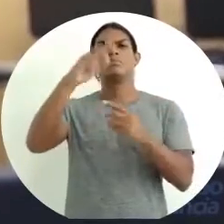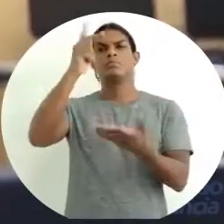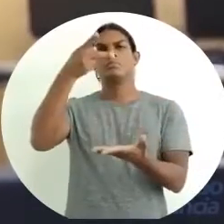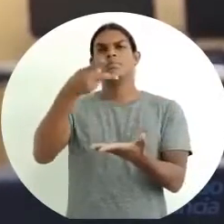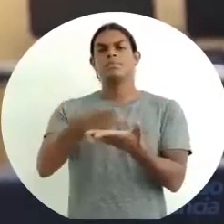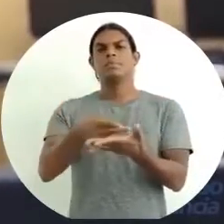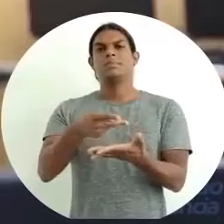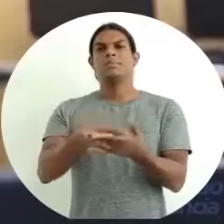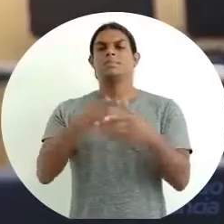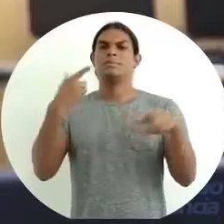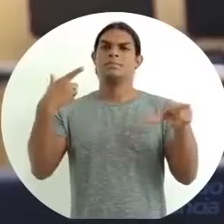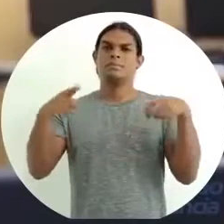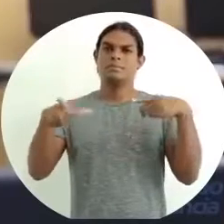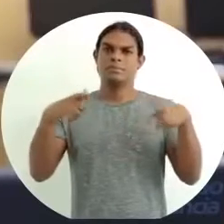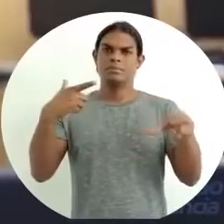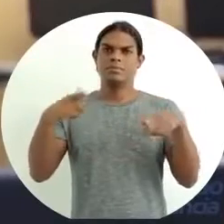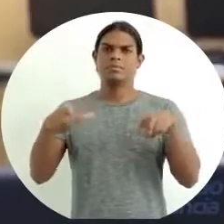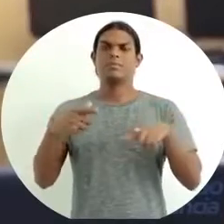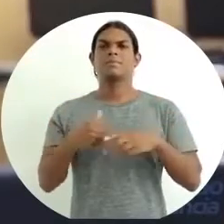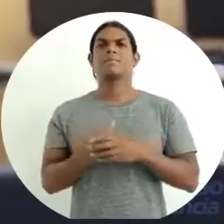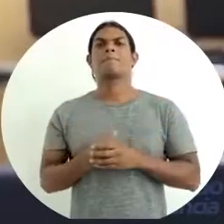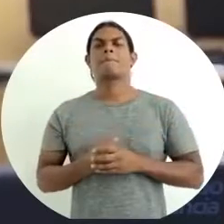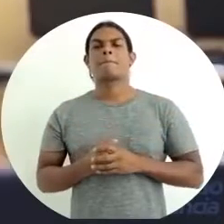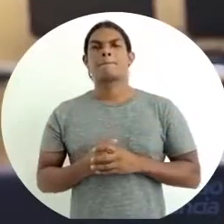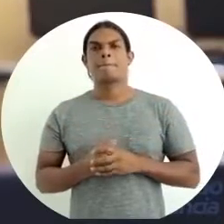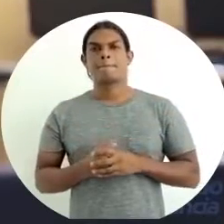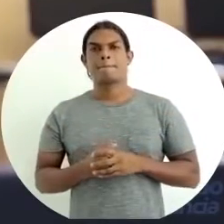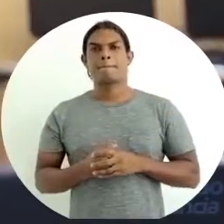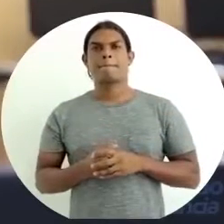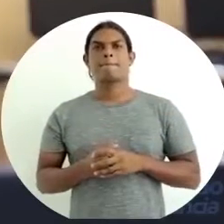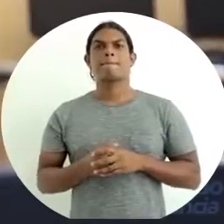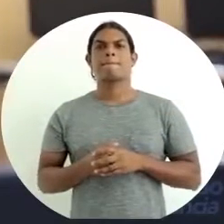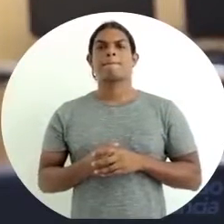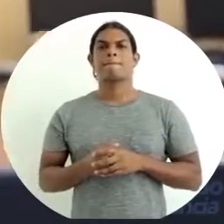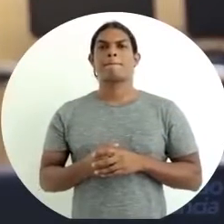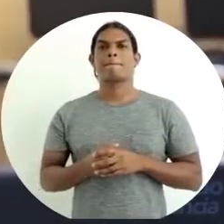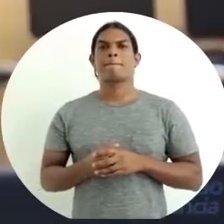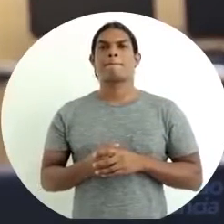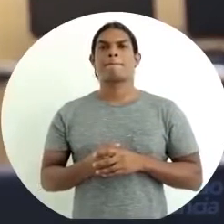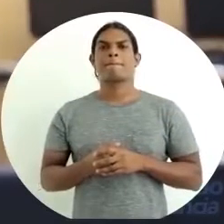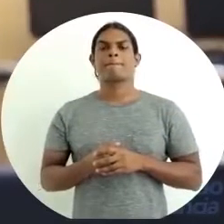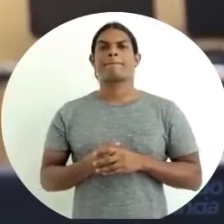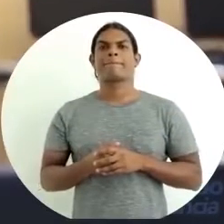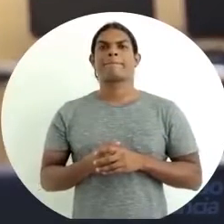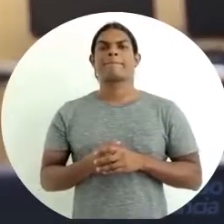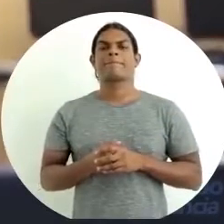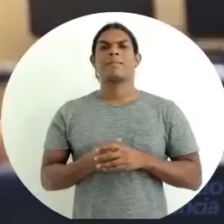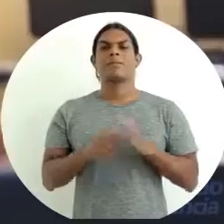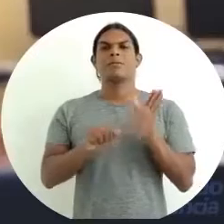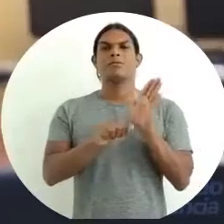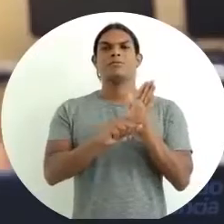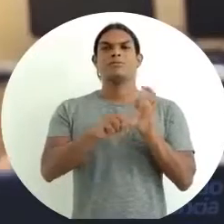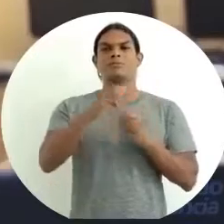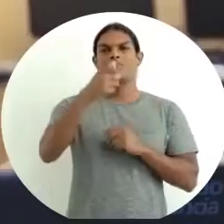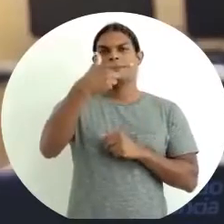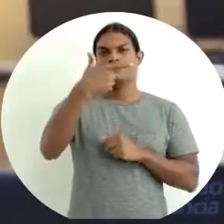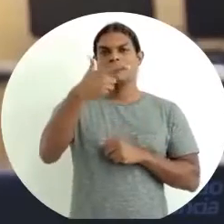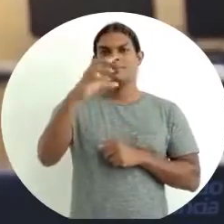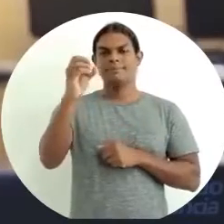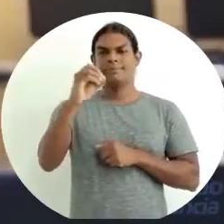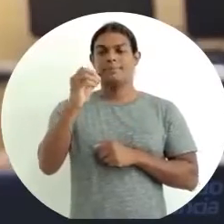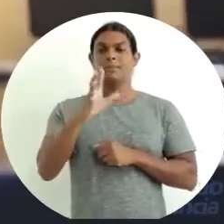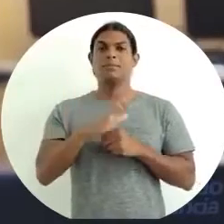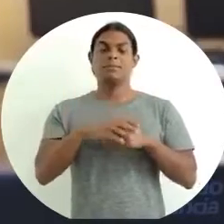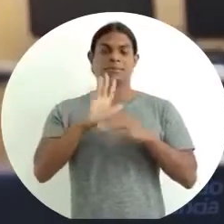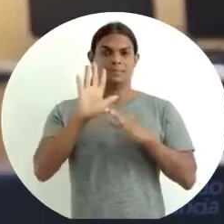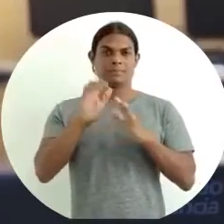que considera, ou seja, por consideração. Os acidentes por consideração está no artigo 20. Primeiro, a doença